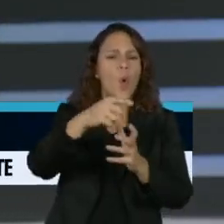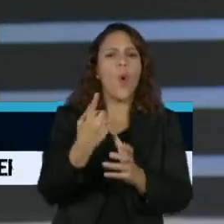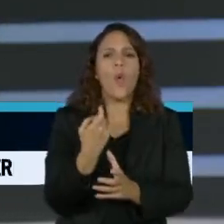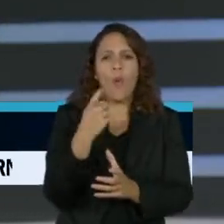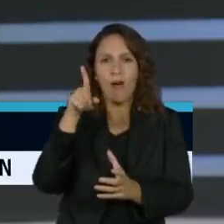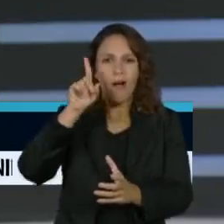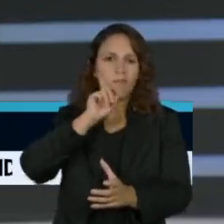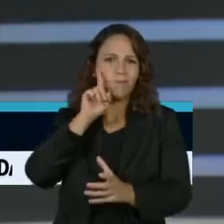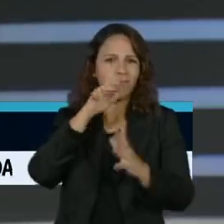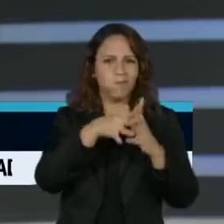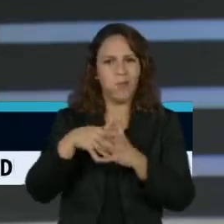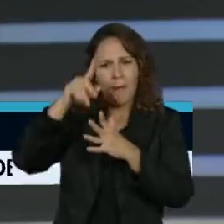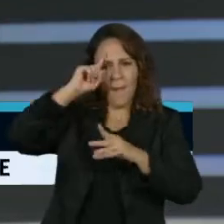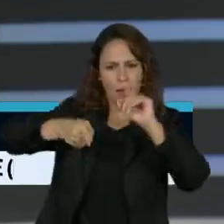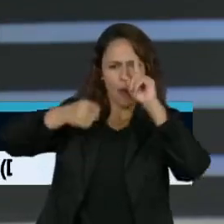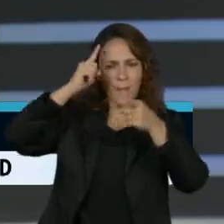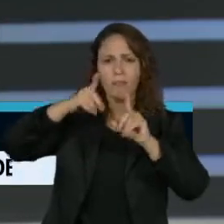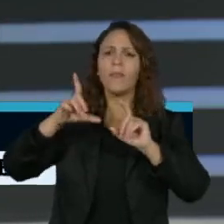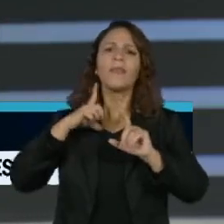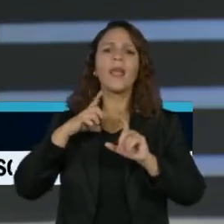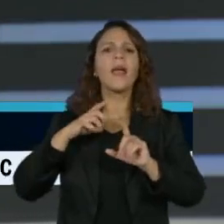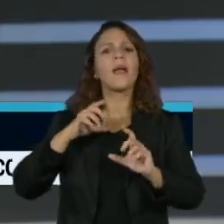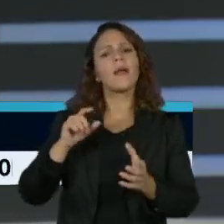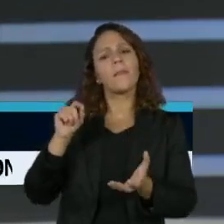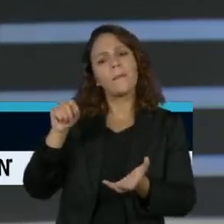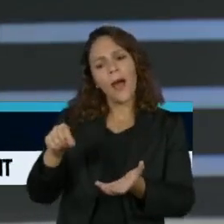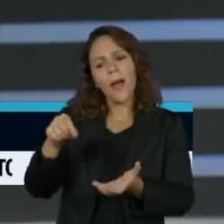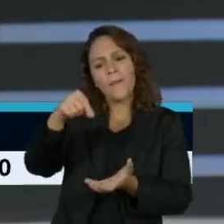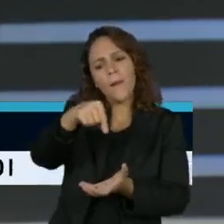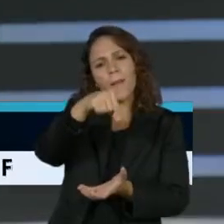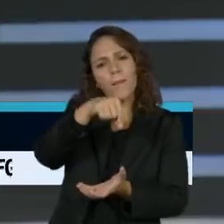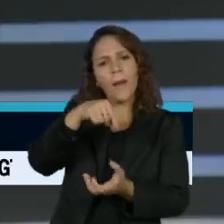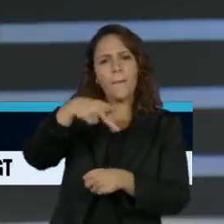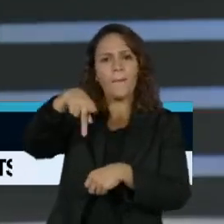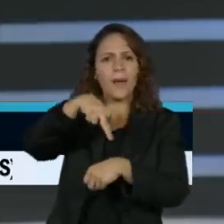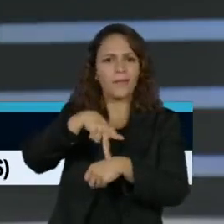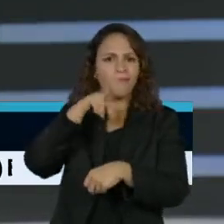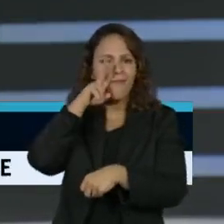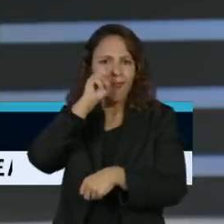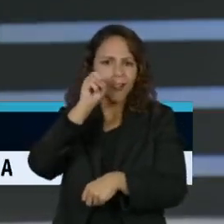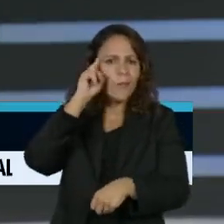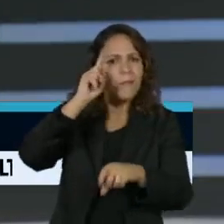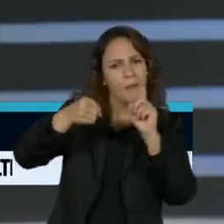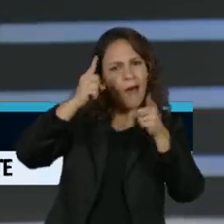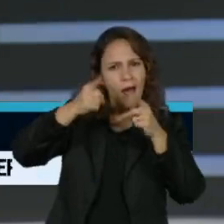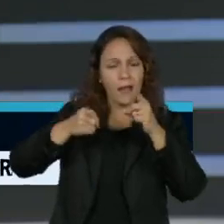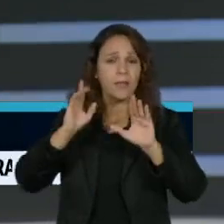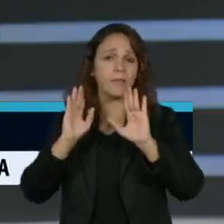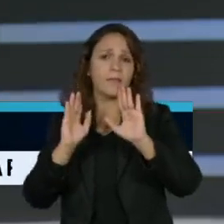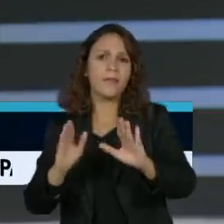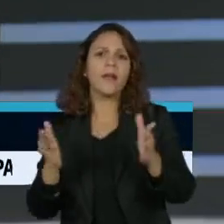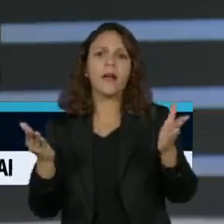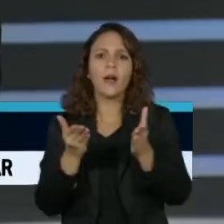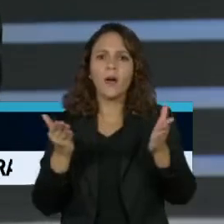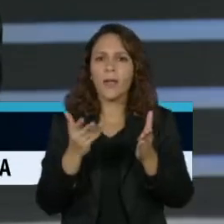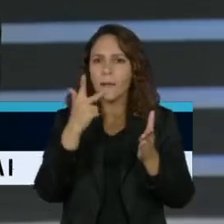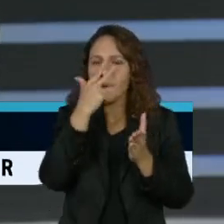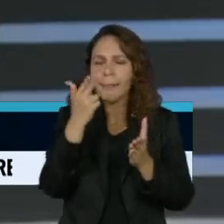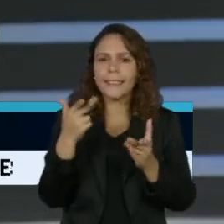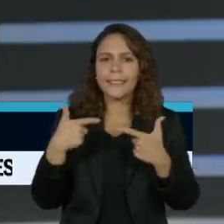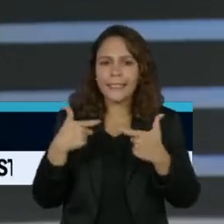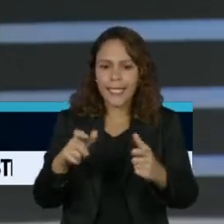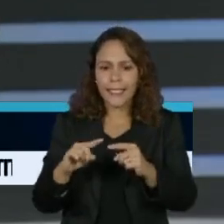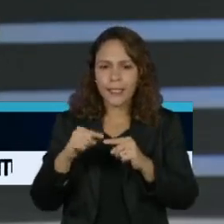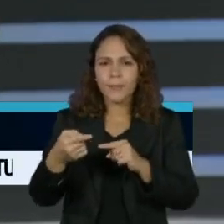Estados Unidos mandava você tinha polos de poder né o que acontece agora não depois da guerra é você tem aglutinação